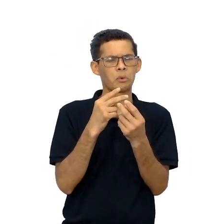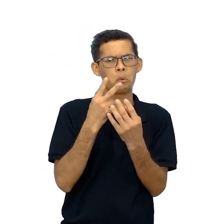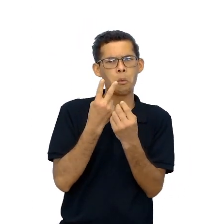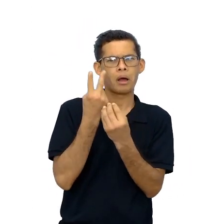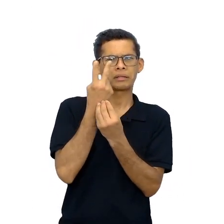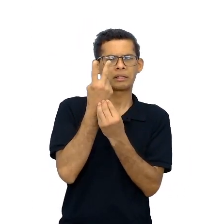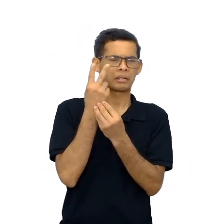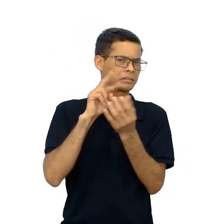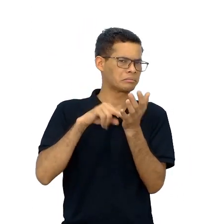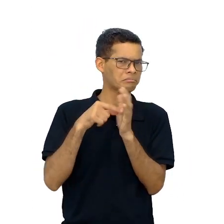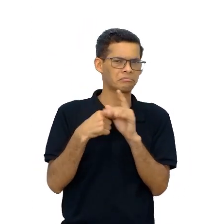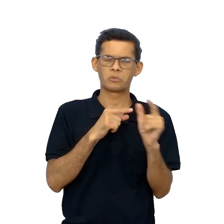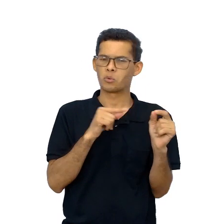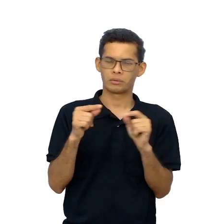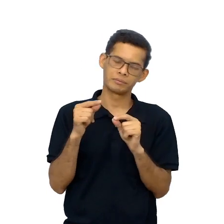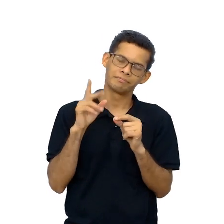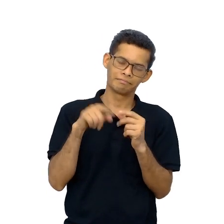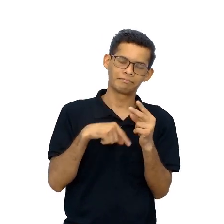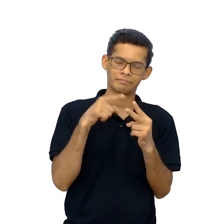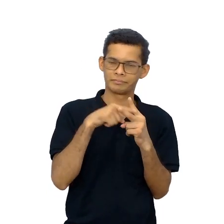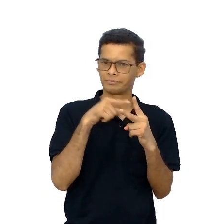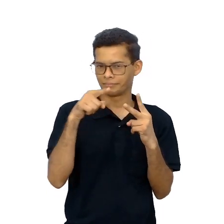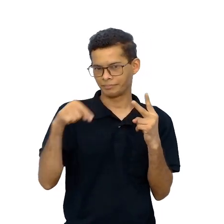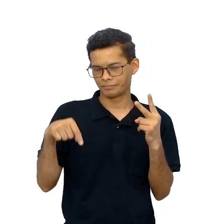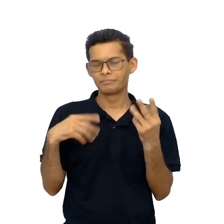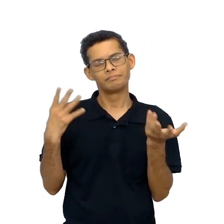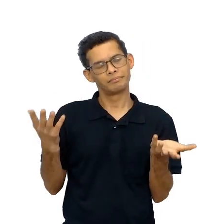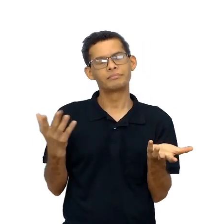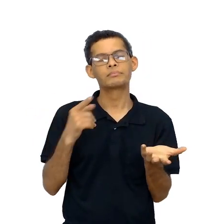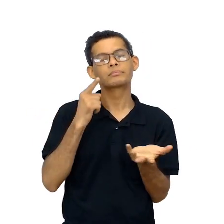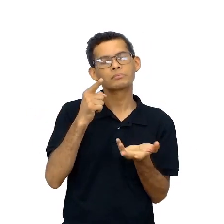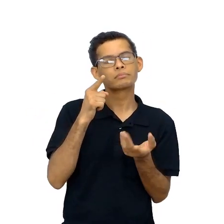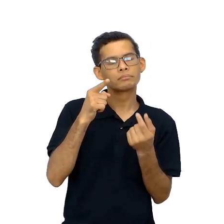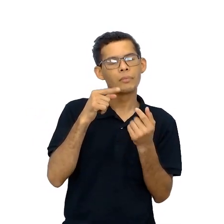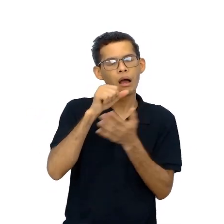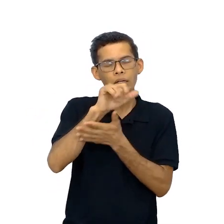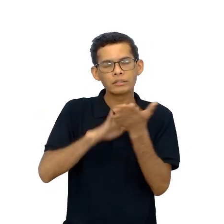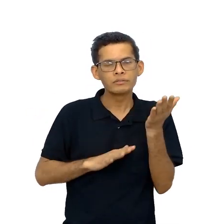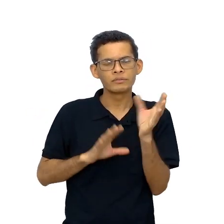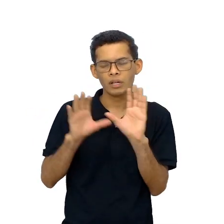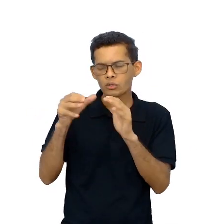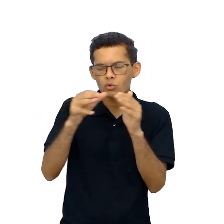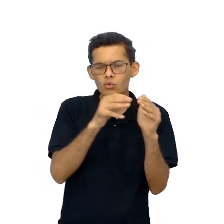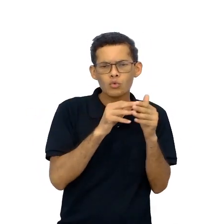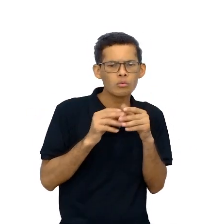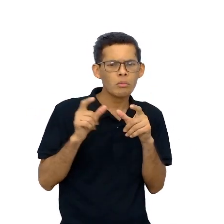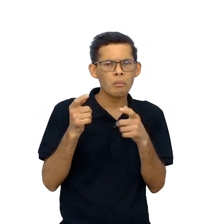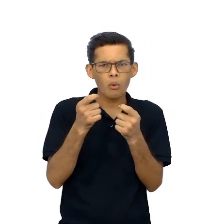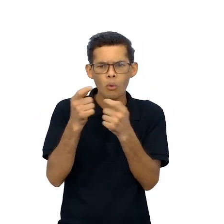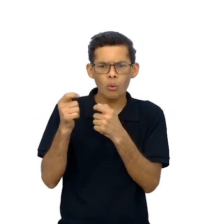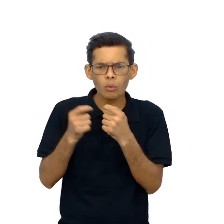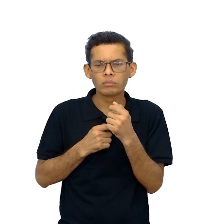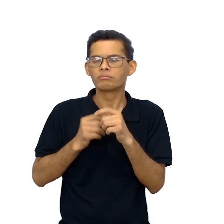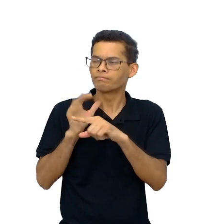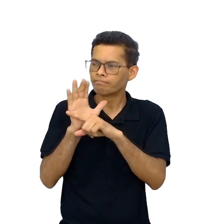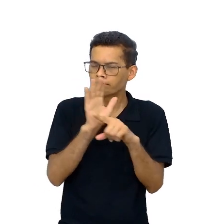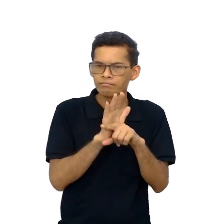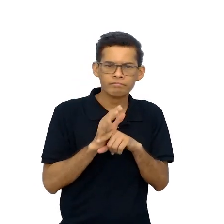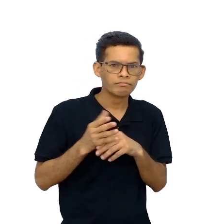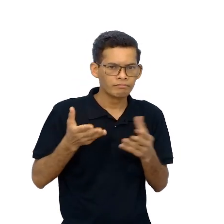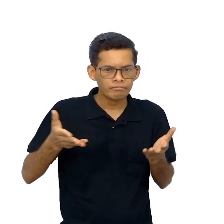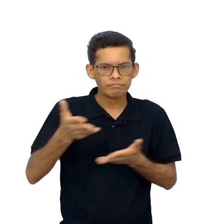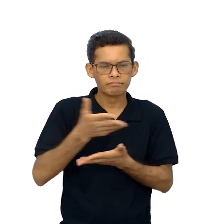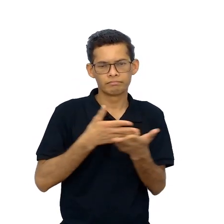Defina o significado das palavras, resolvam as atividades em pequenos grupos, né, que os estudantes resolvam, que eles discutam as